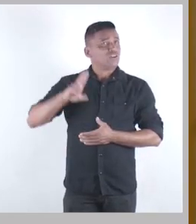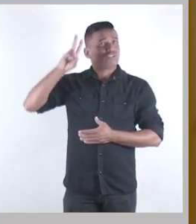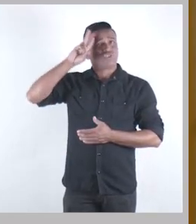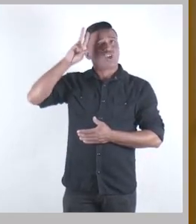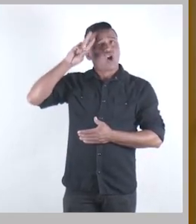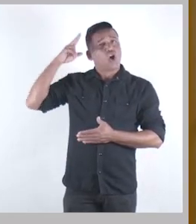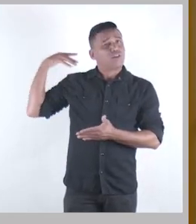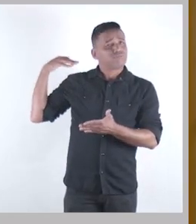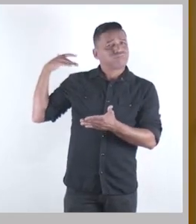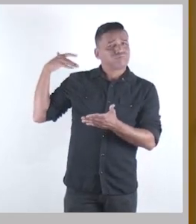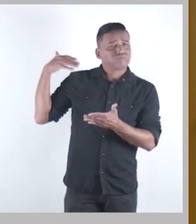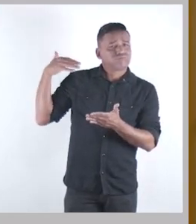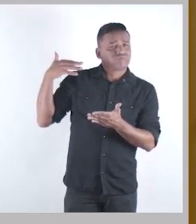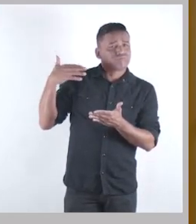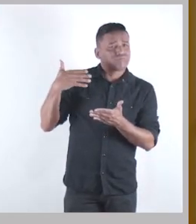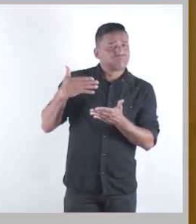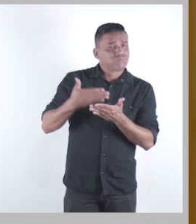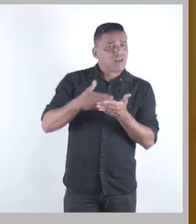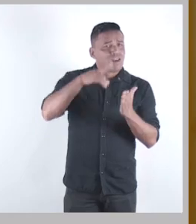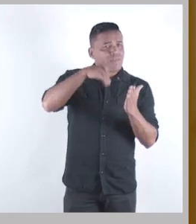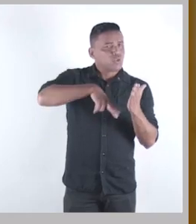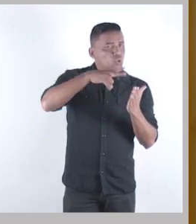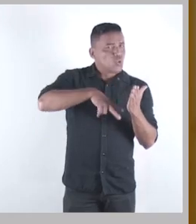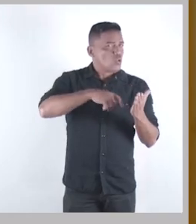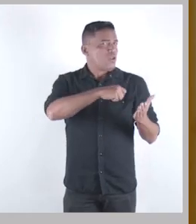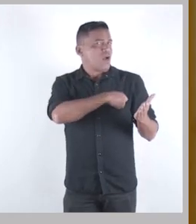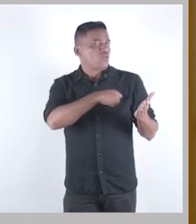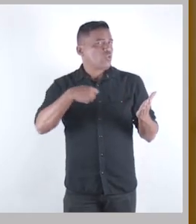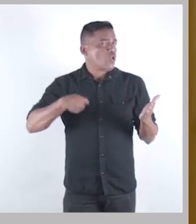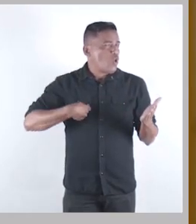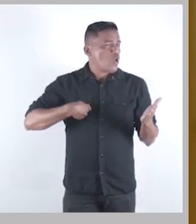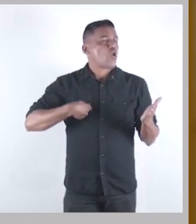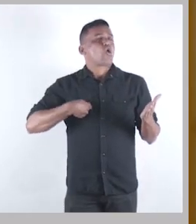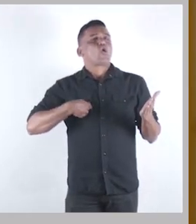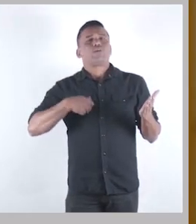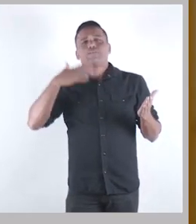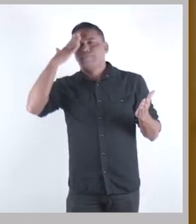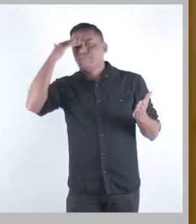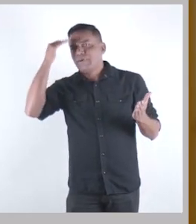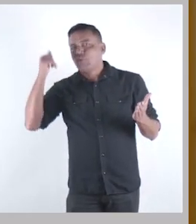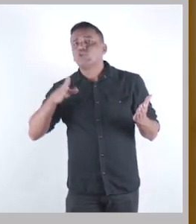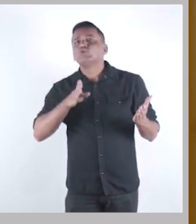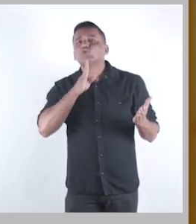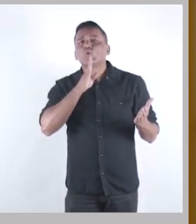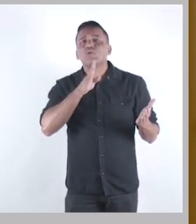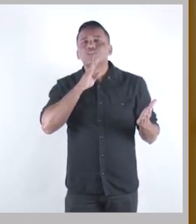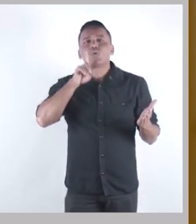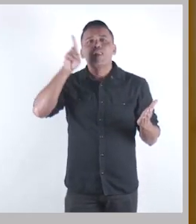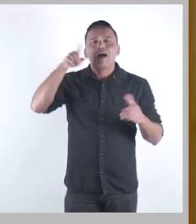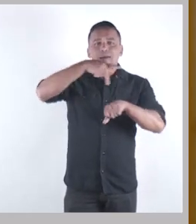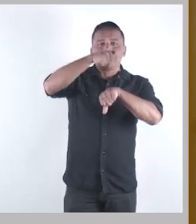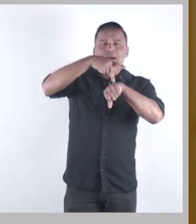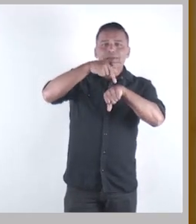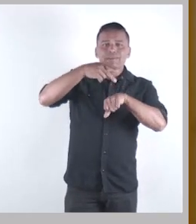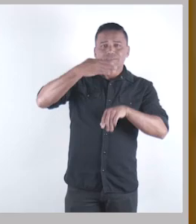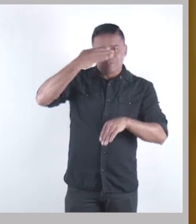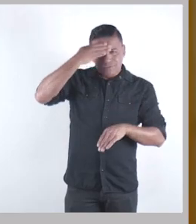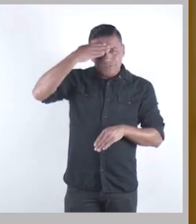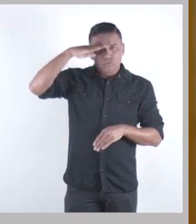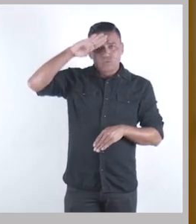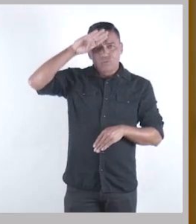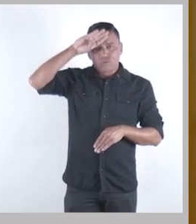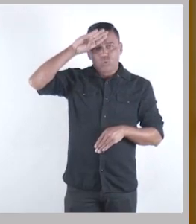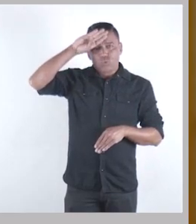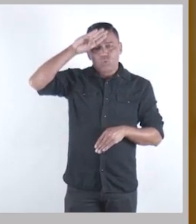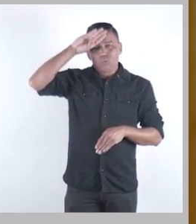dessa leitura desses autores, né? Que o senhor conheceu em Cuba. Mas essa relação com a leitura vem